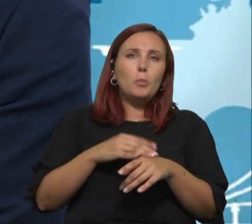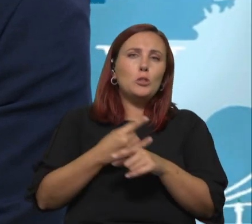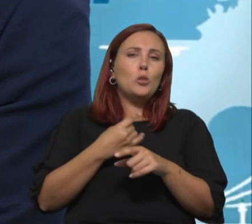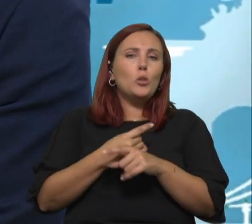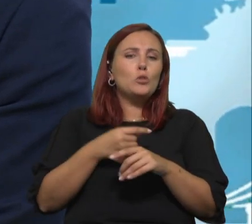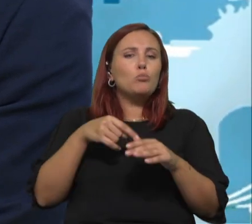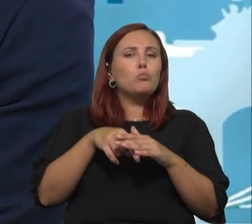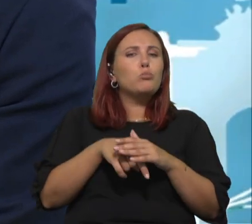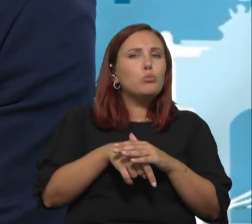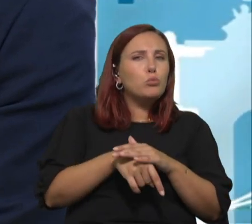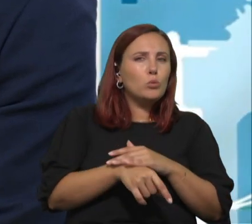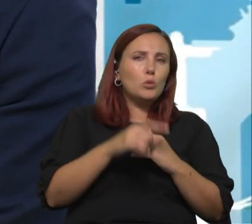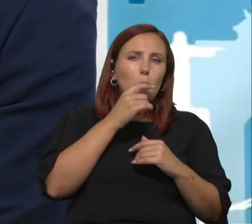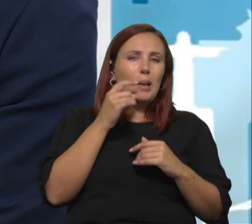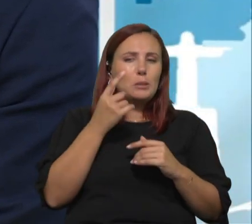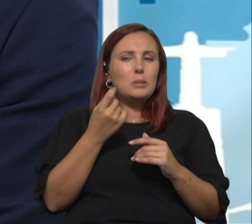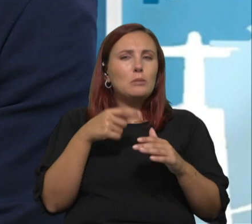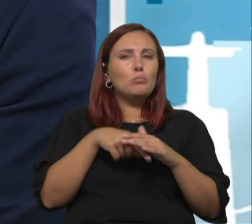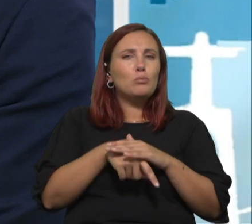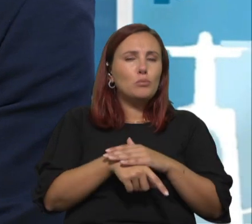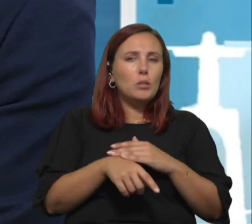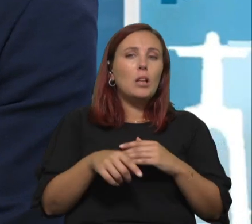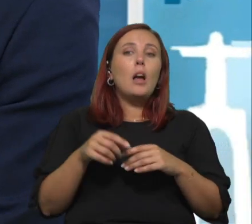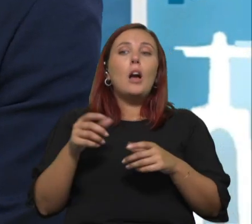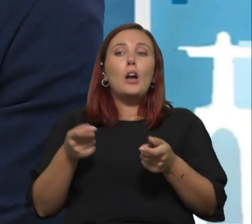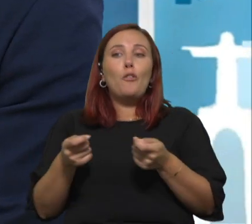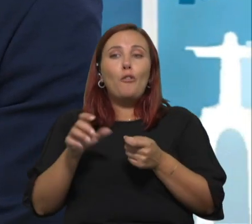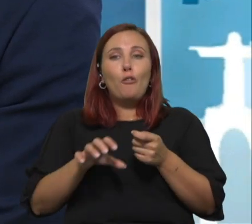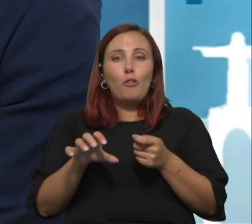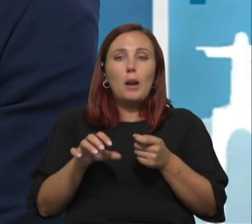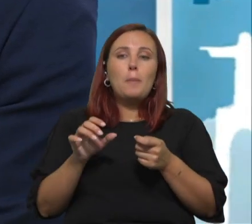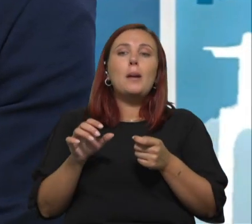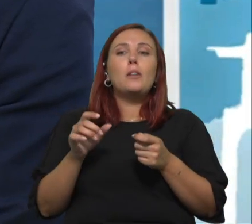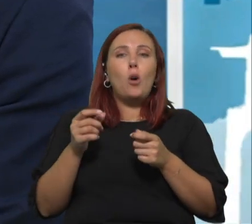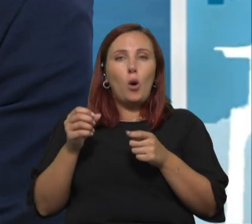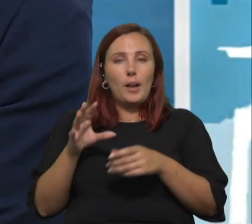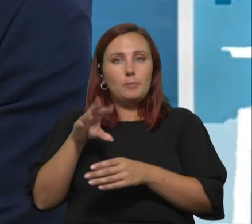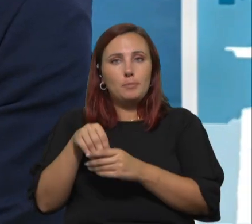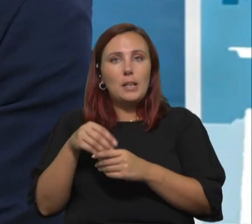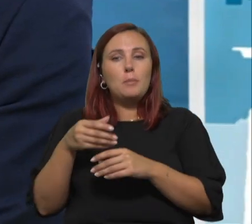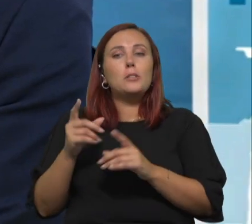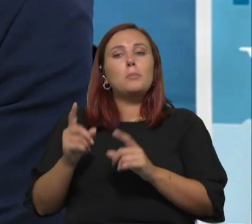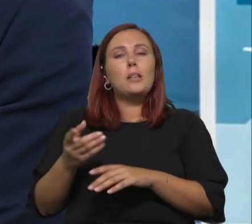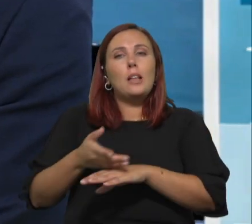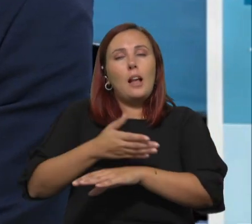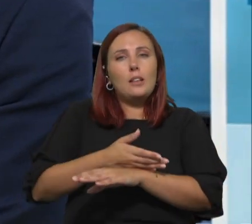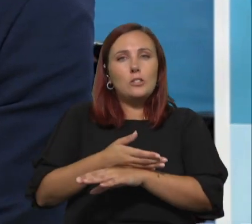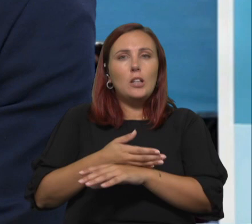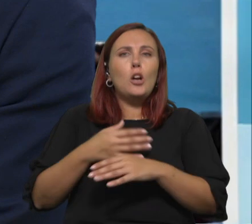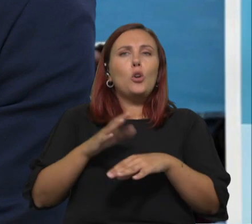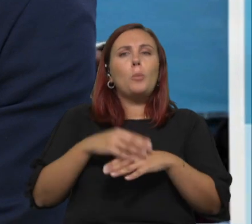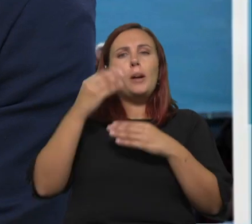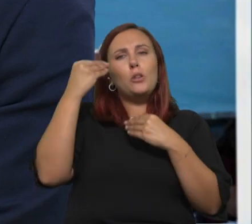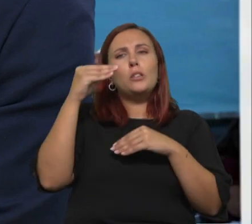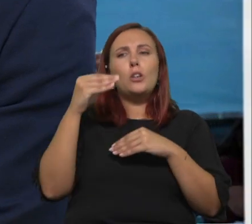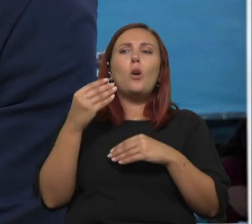uma orgânica. A orgânica fará parte desse caminho, mas precisamos de começar antes dela, porque é muito comum fazermos isto na educação, que é resolvemos a